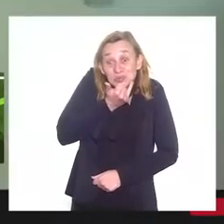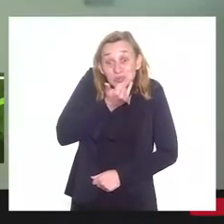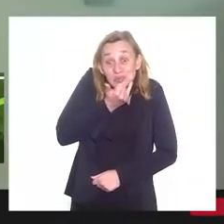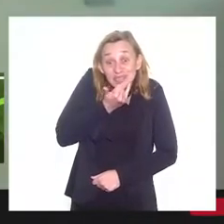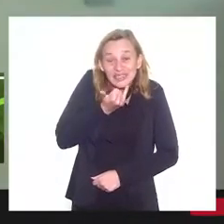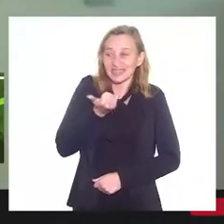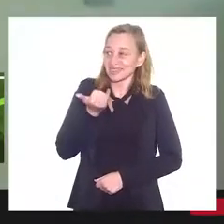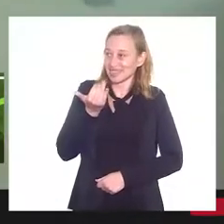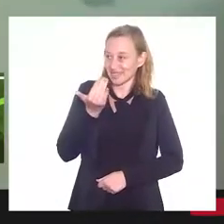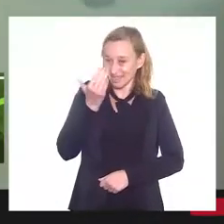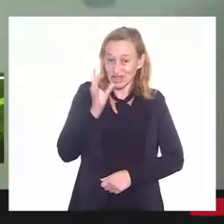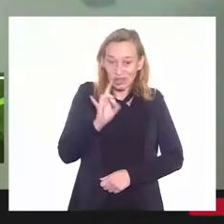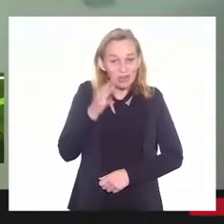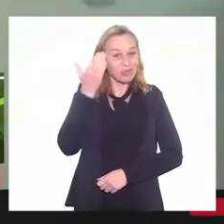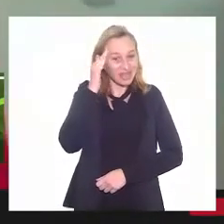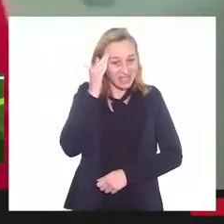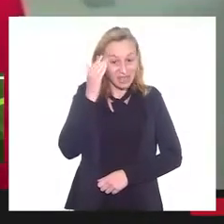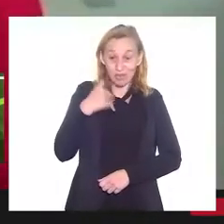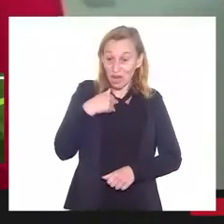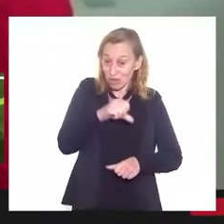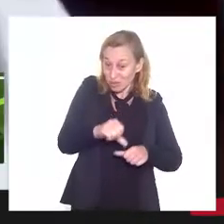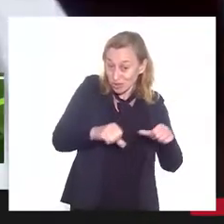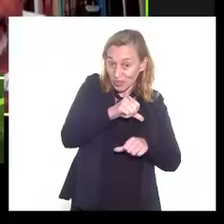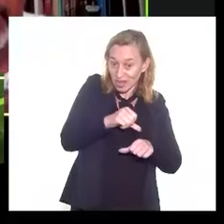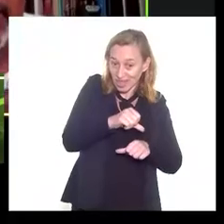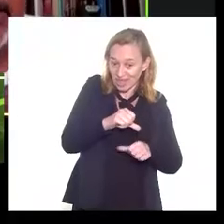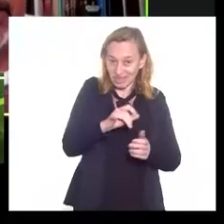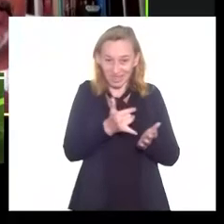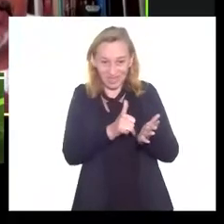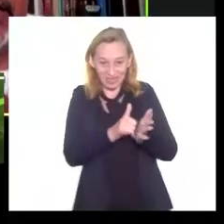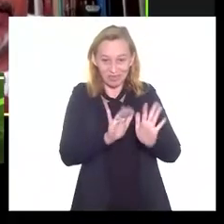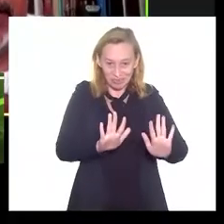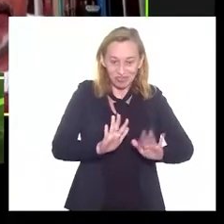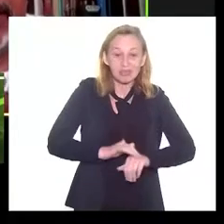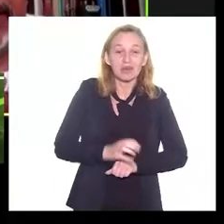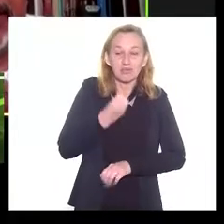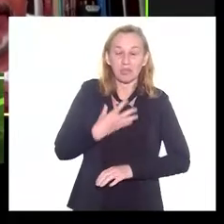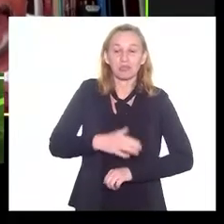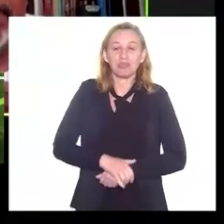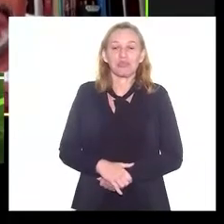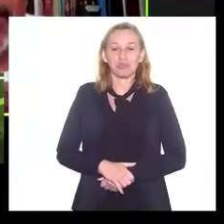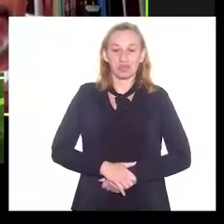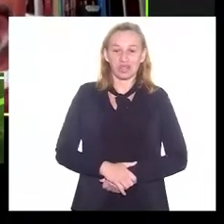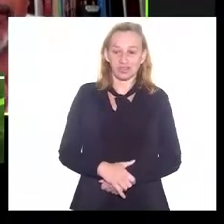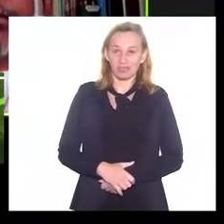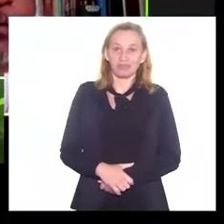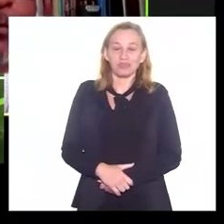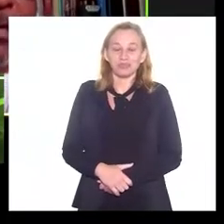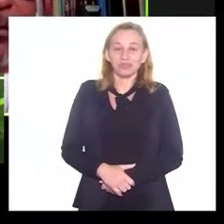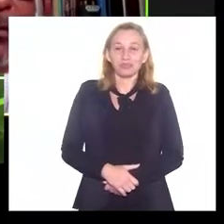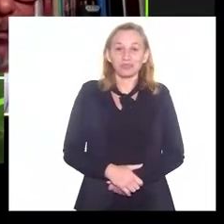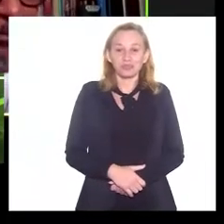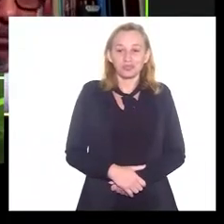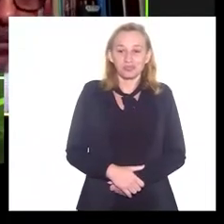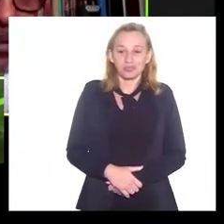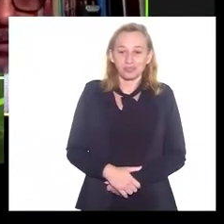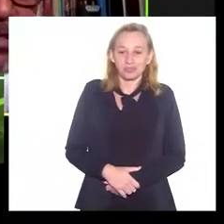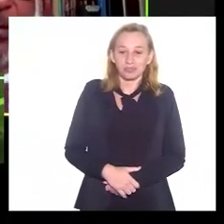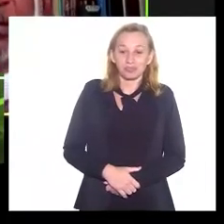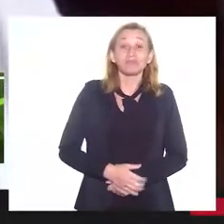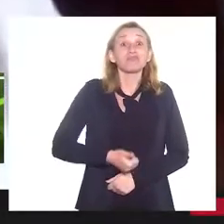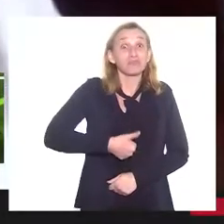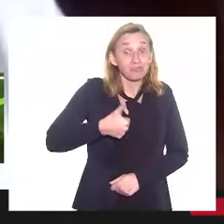obrigado só para entender porque eu tinha trocado de telefone bom eu quero eu quero